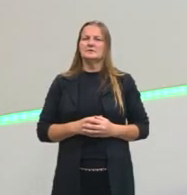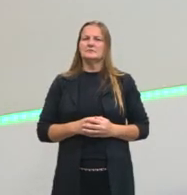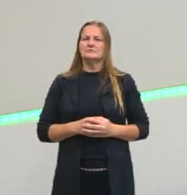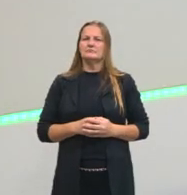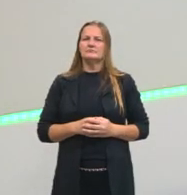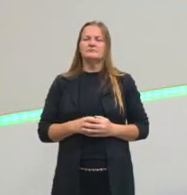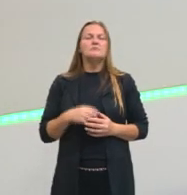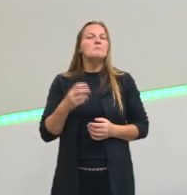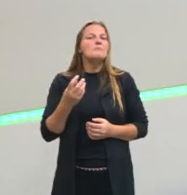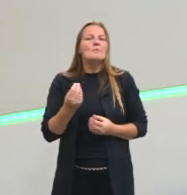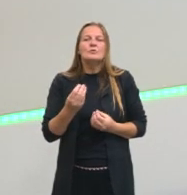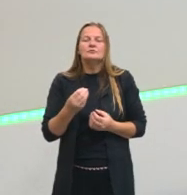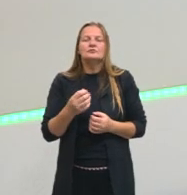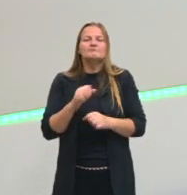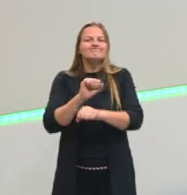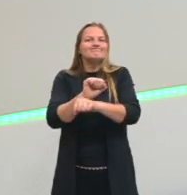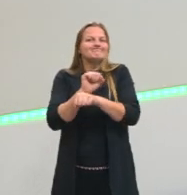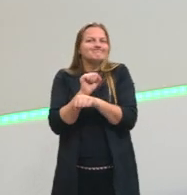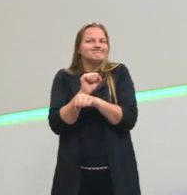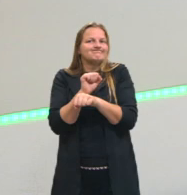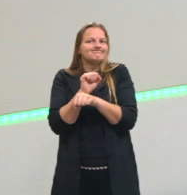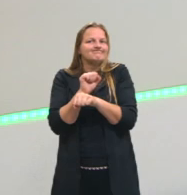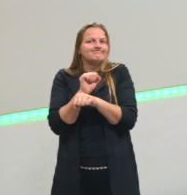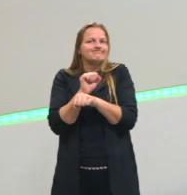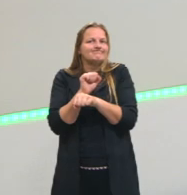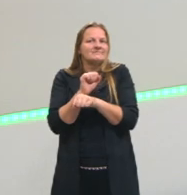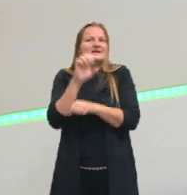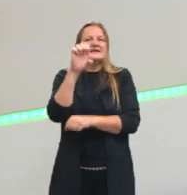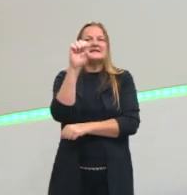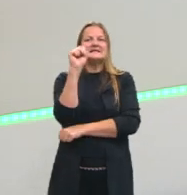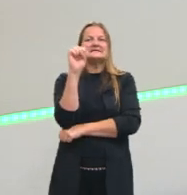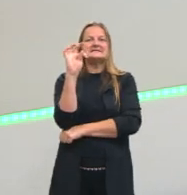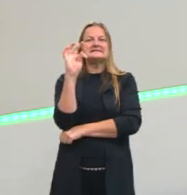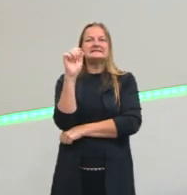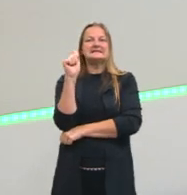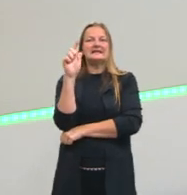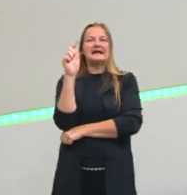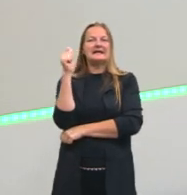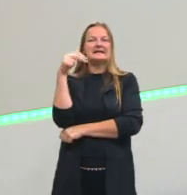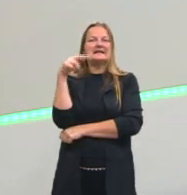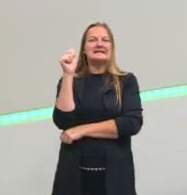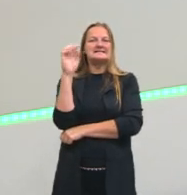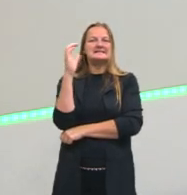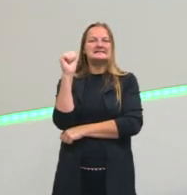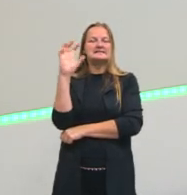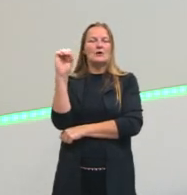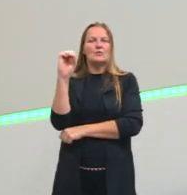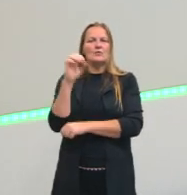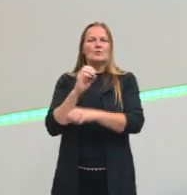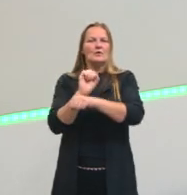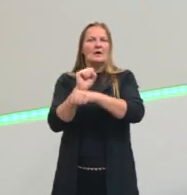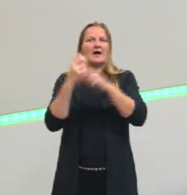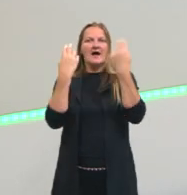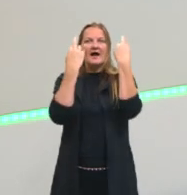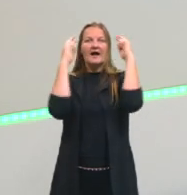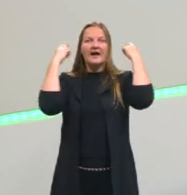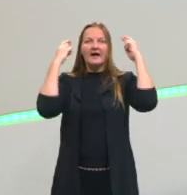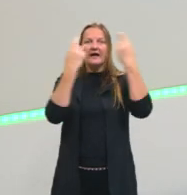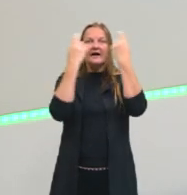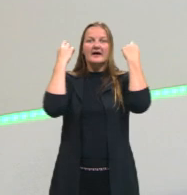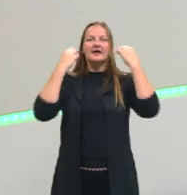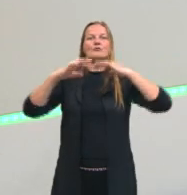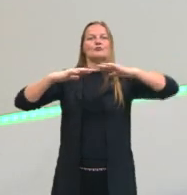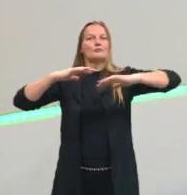muito da estagnação não é o cristianismo ele não é muito a favor da mobilidade como os gregos tinham aqui que nos